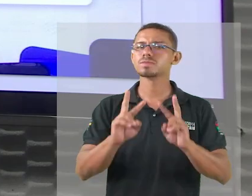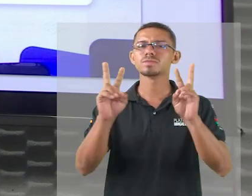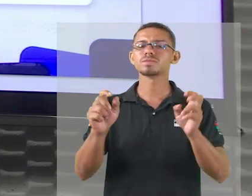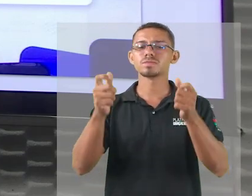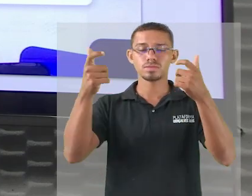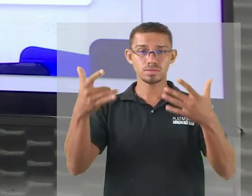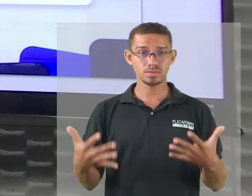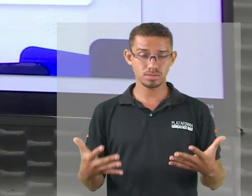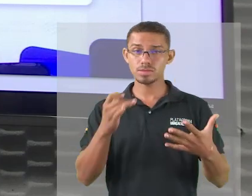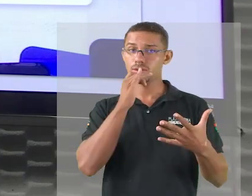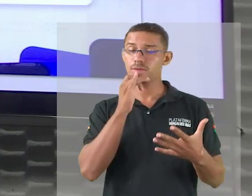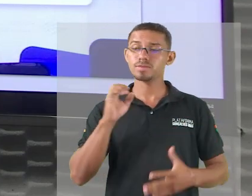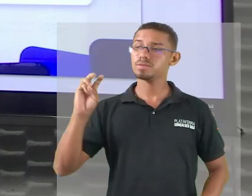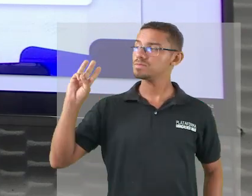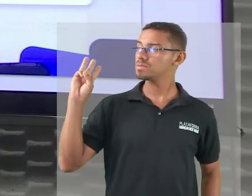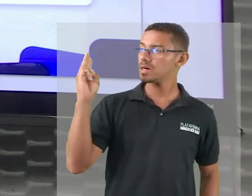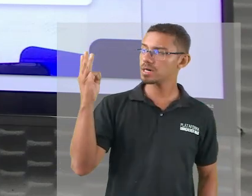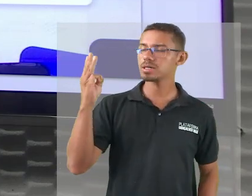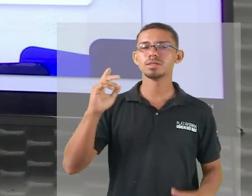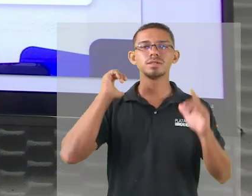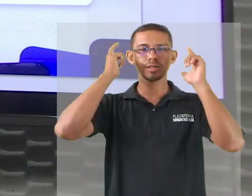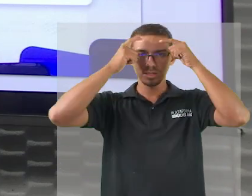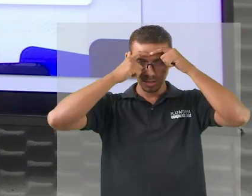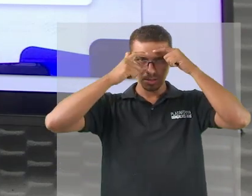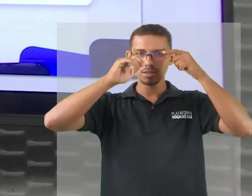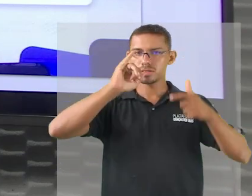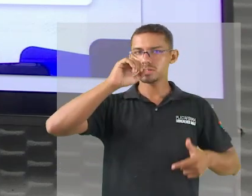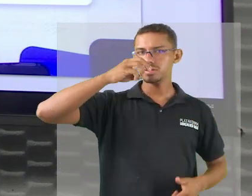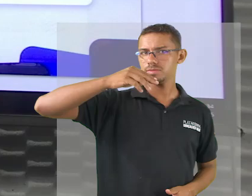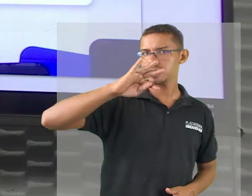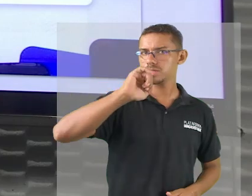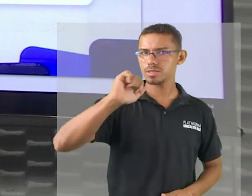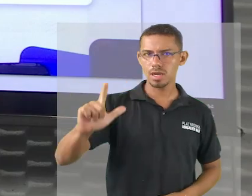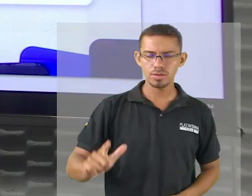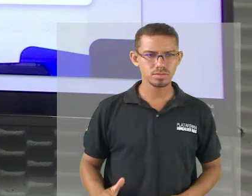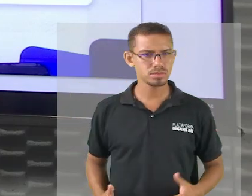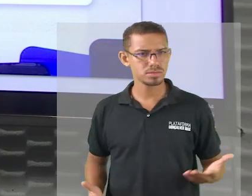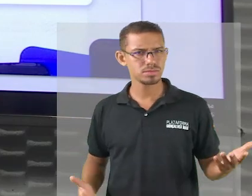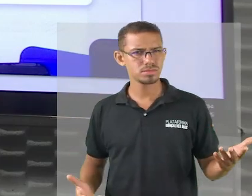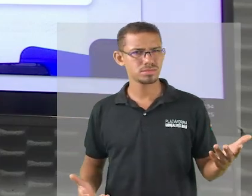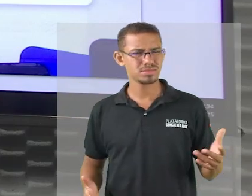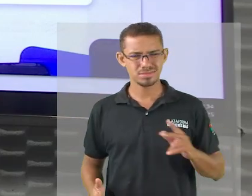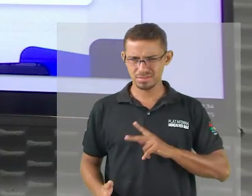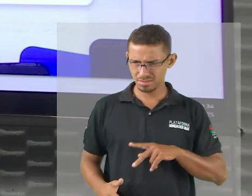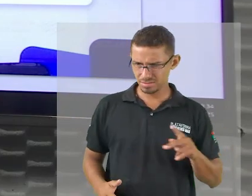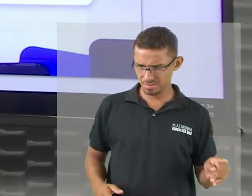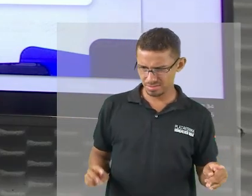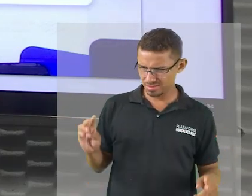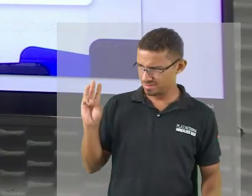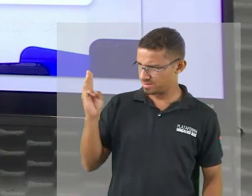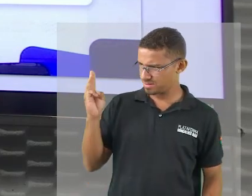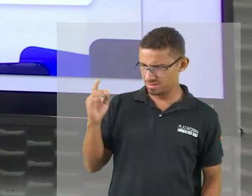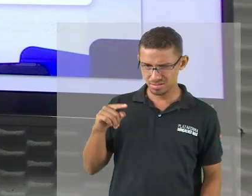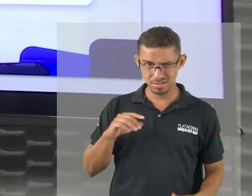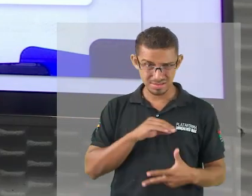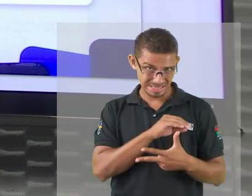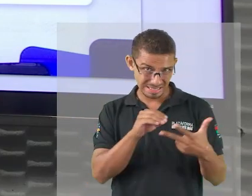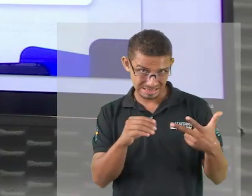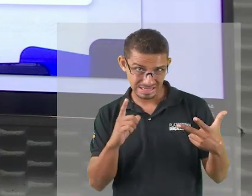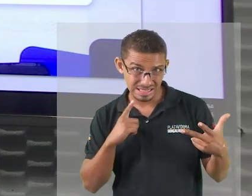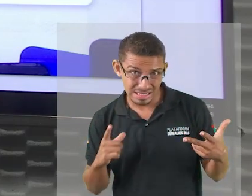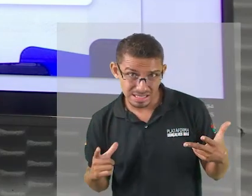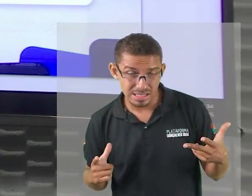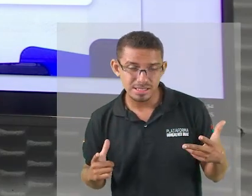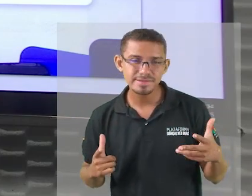aula sobre Maranhão Imperial. Professor, peraí, isso cai do Enem? Bom,